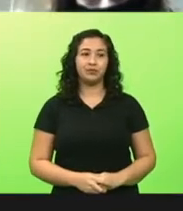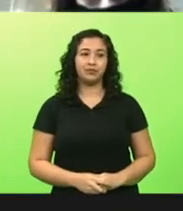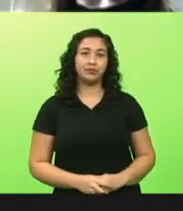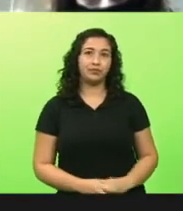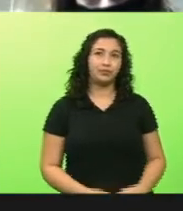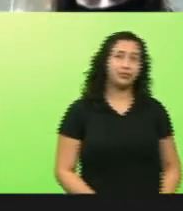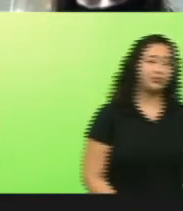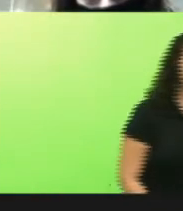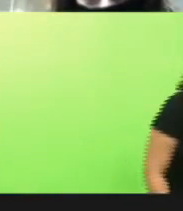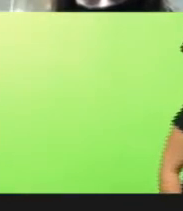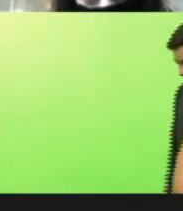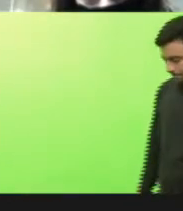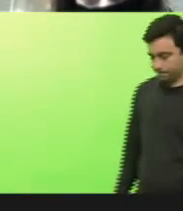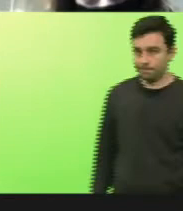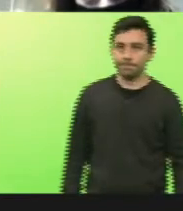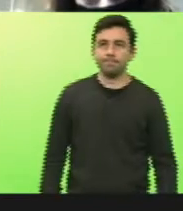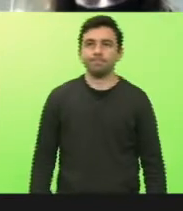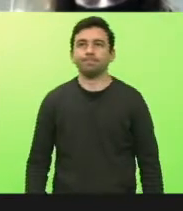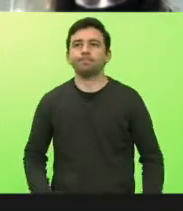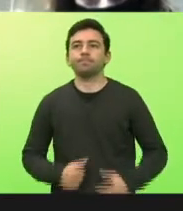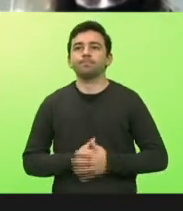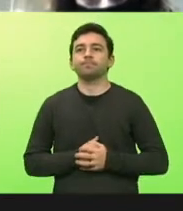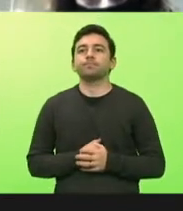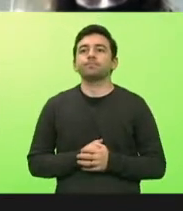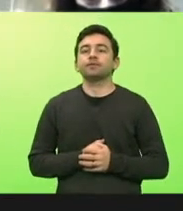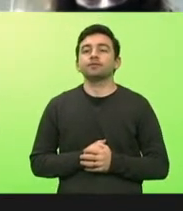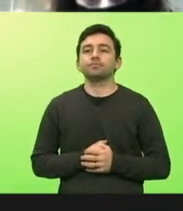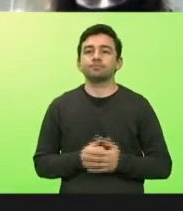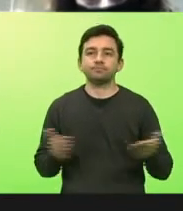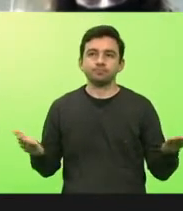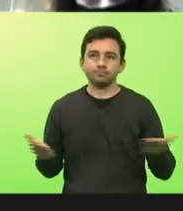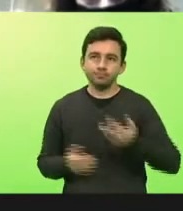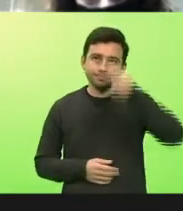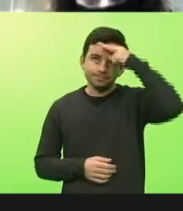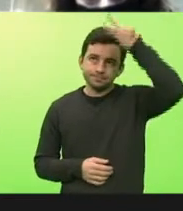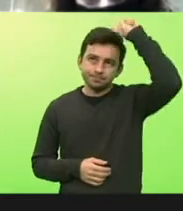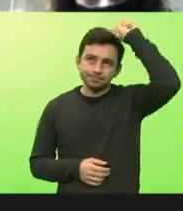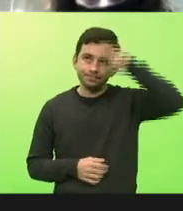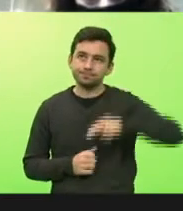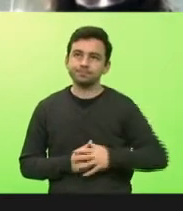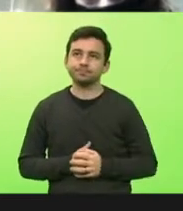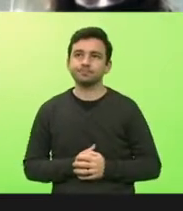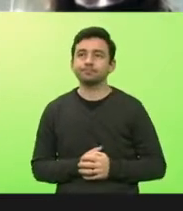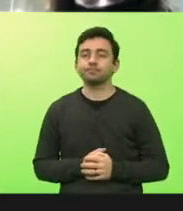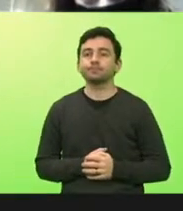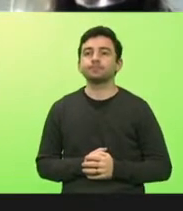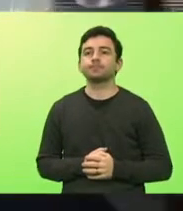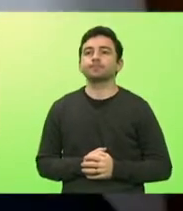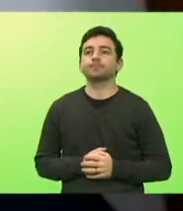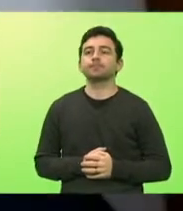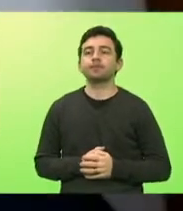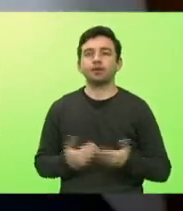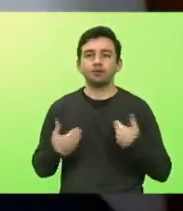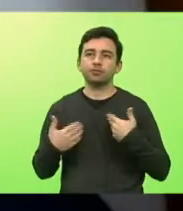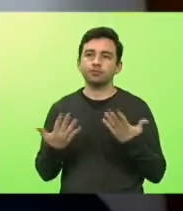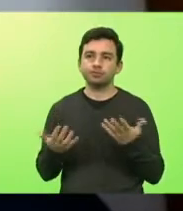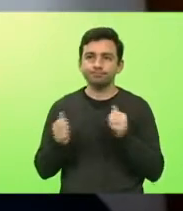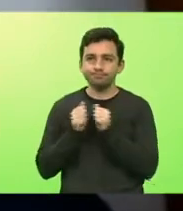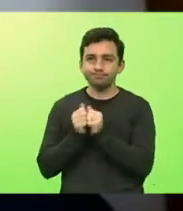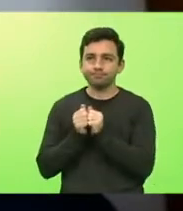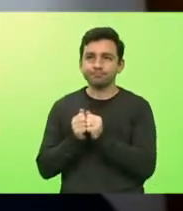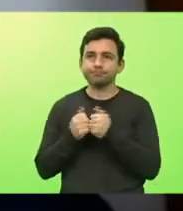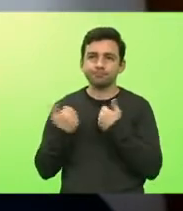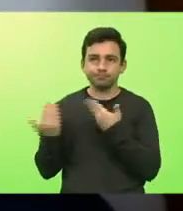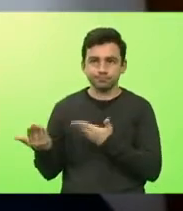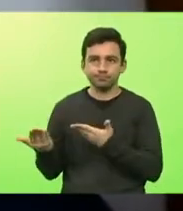Matéria continua em discussão. Com a palavra, o deputado doutor Vicente Caro Preso. Eu quero me associar às palavras